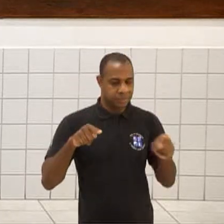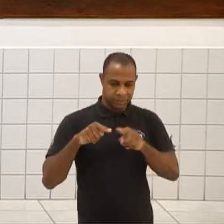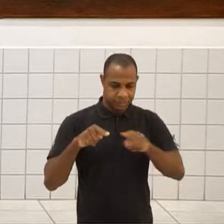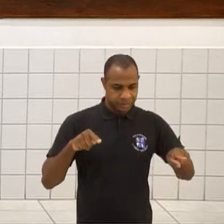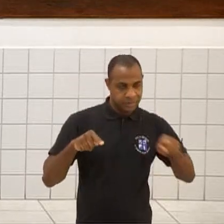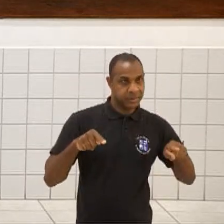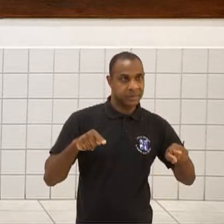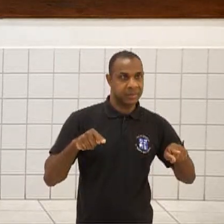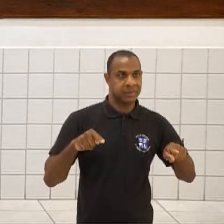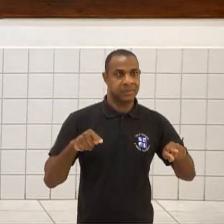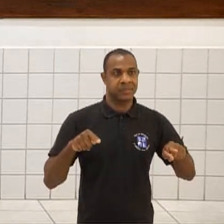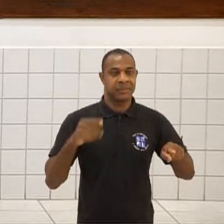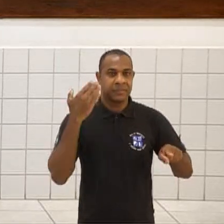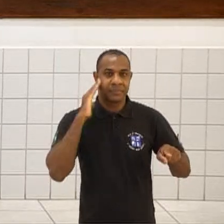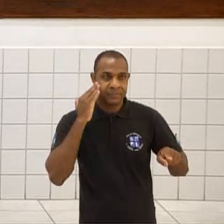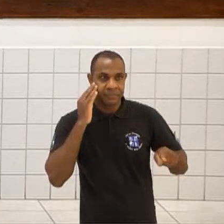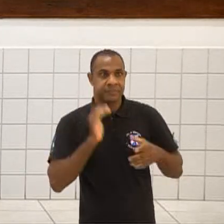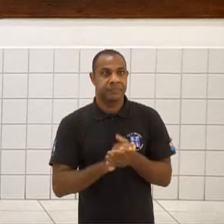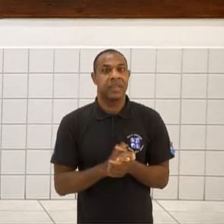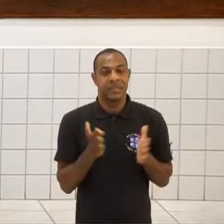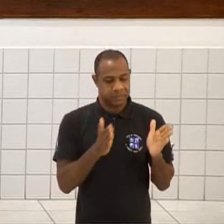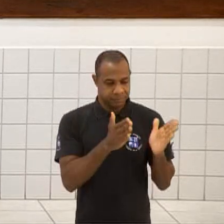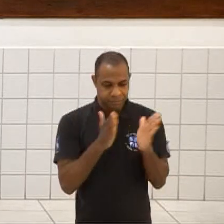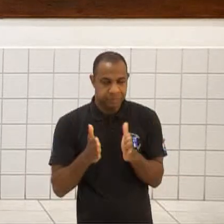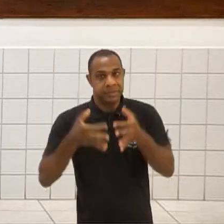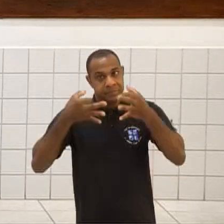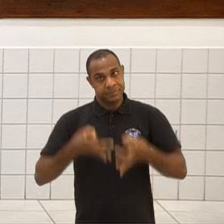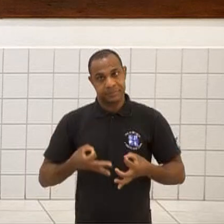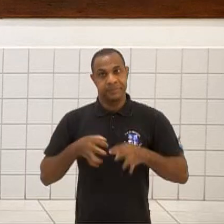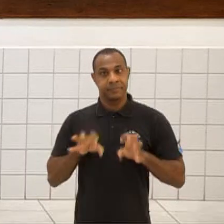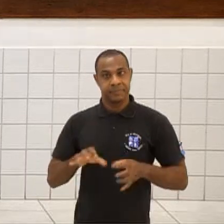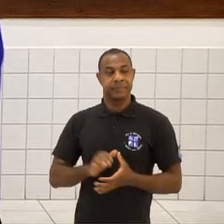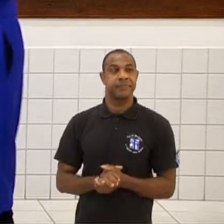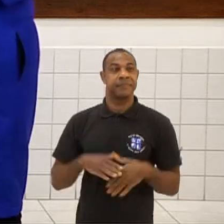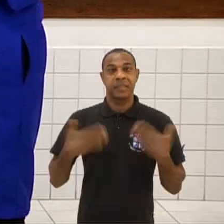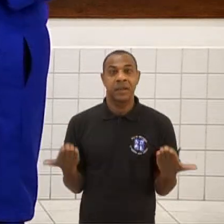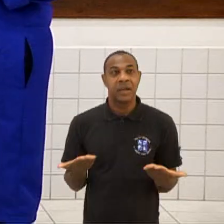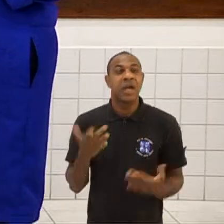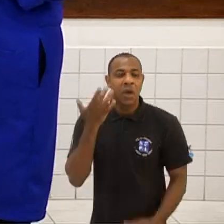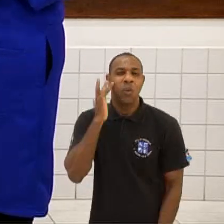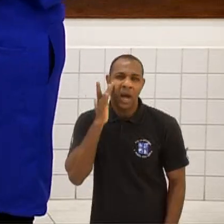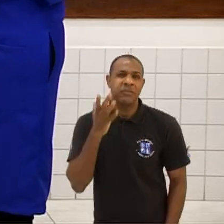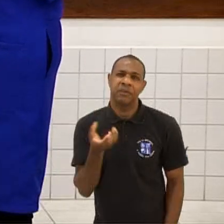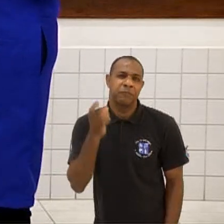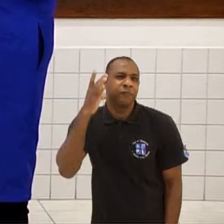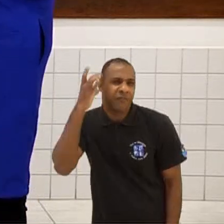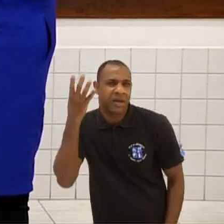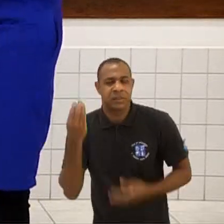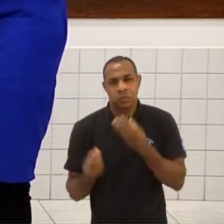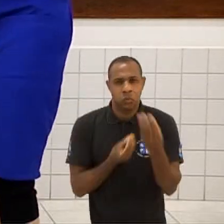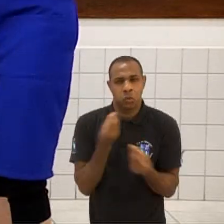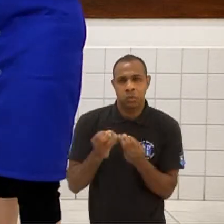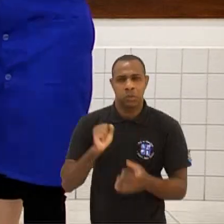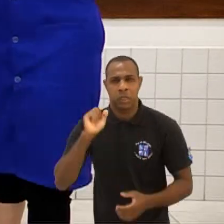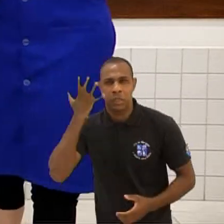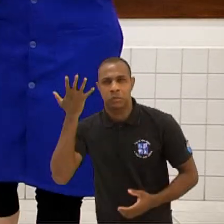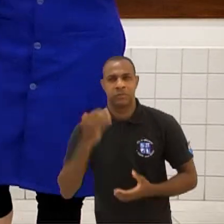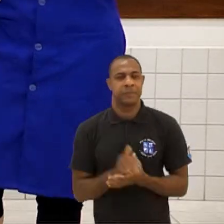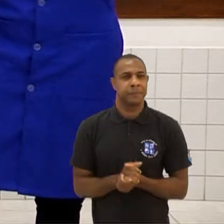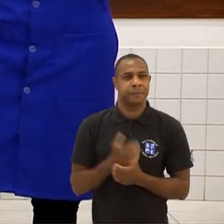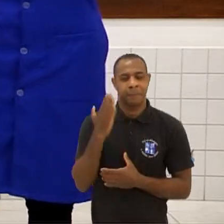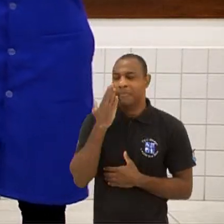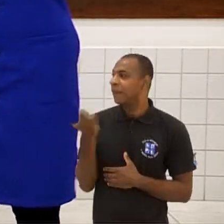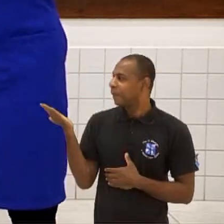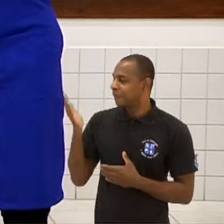desse, o lado pequeno desse, o lado pequeno desse. Assim vai dar sempre certo. Tá? E eu acho que ficou bem fácil essa daí, né, professor? Bem tranquilo, Sérgio. Vamos dar